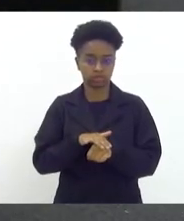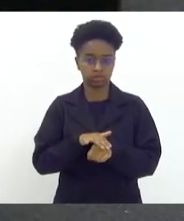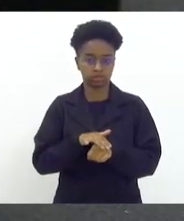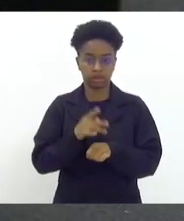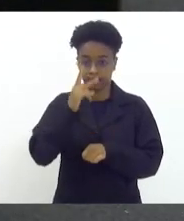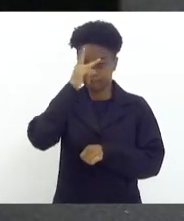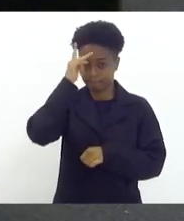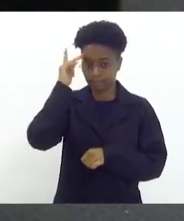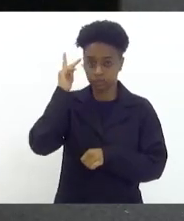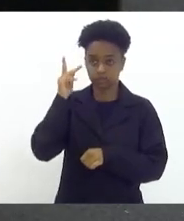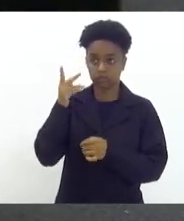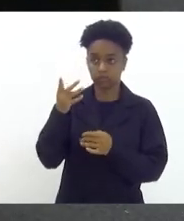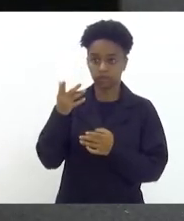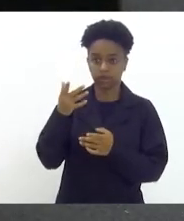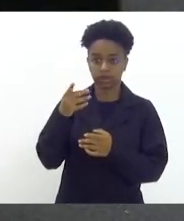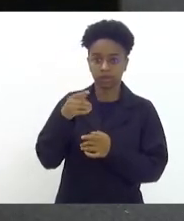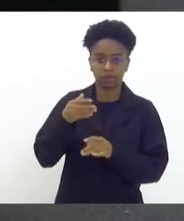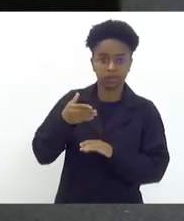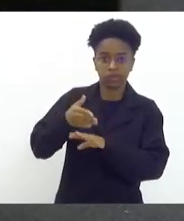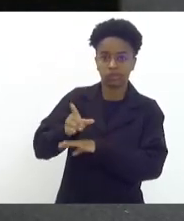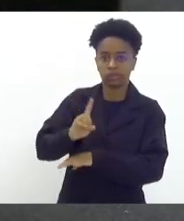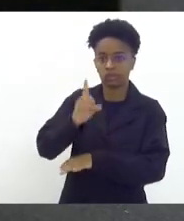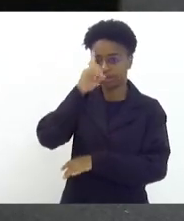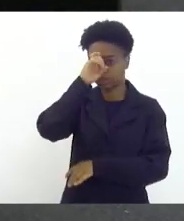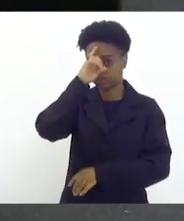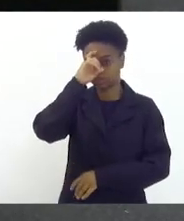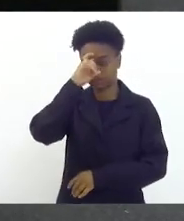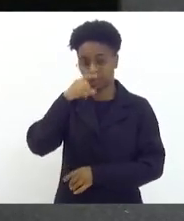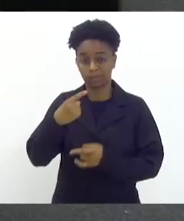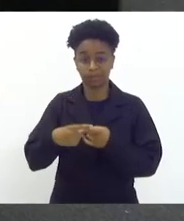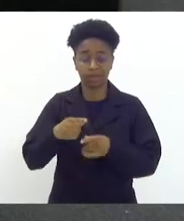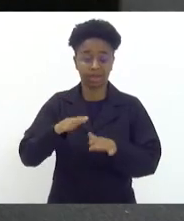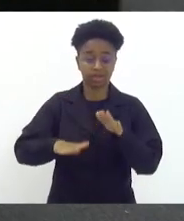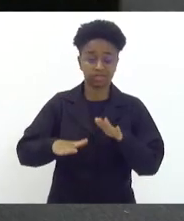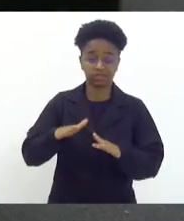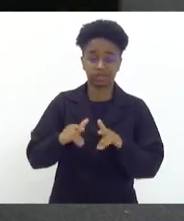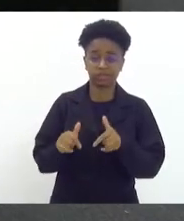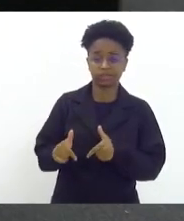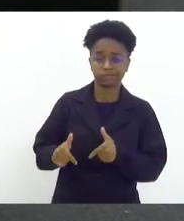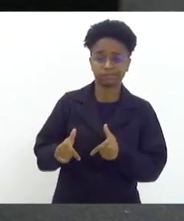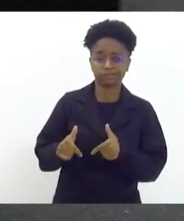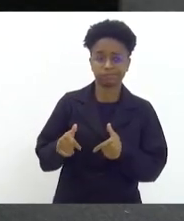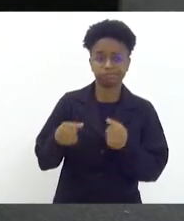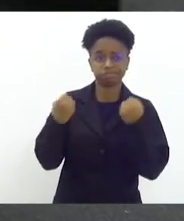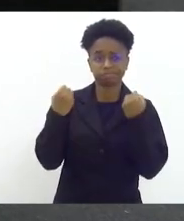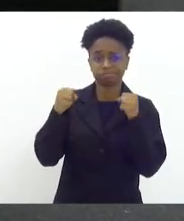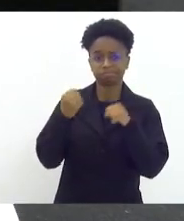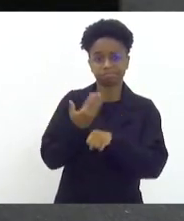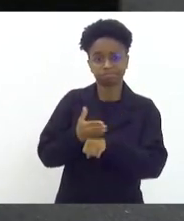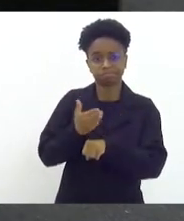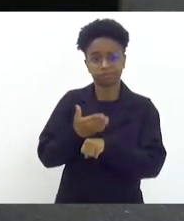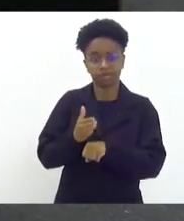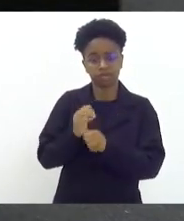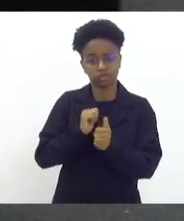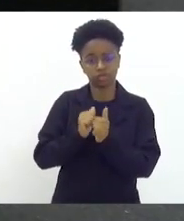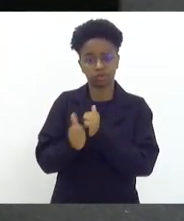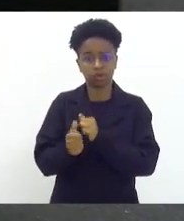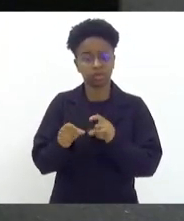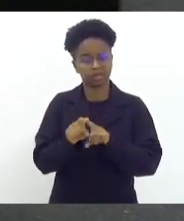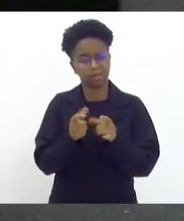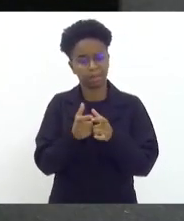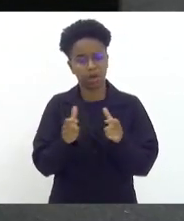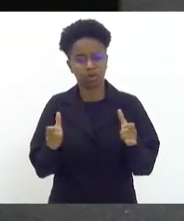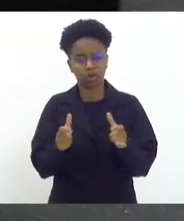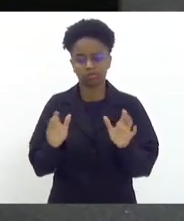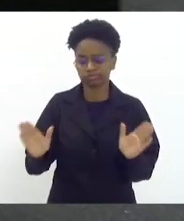fiquem hospitalizado muitas vezes o exercício físico e na maioria né ele